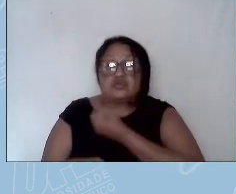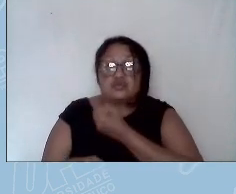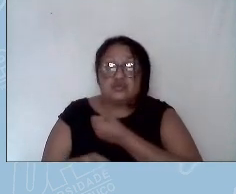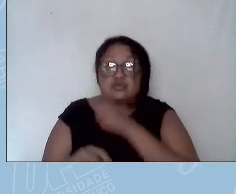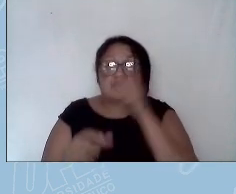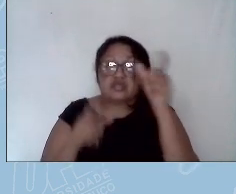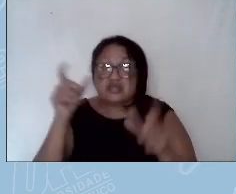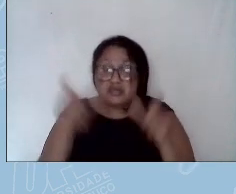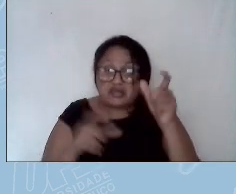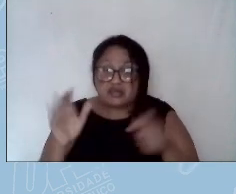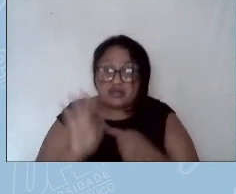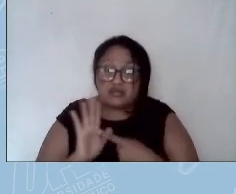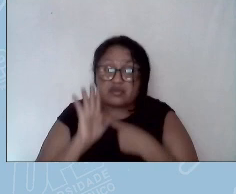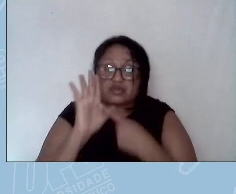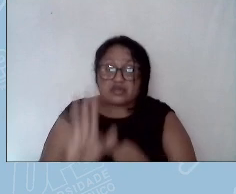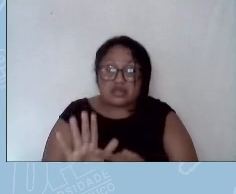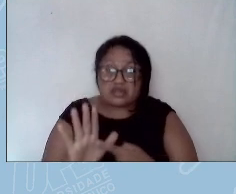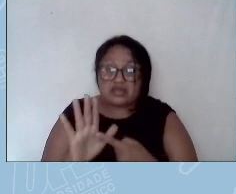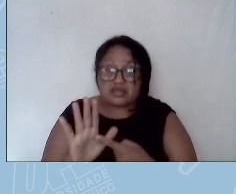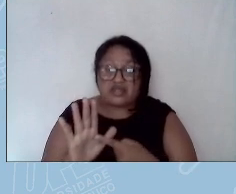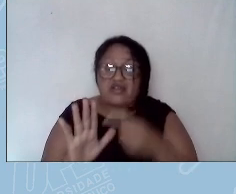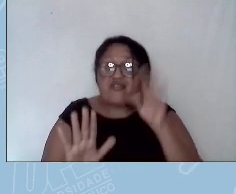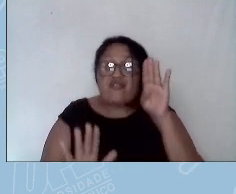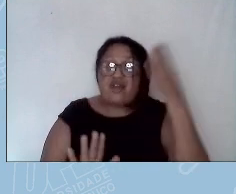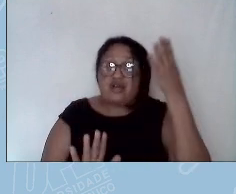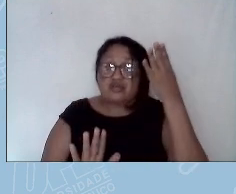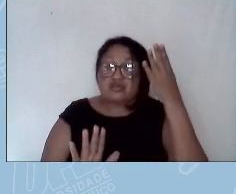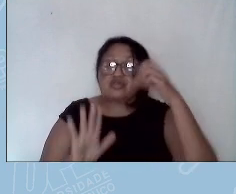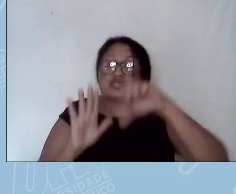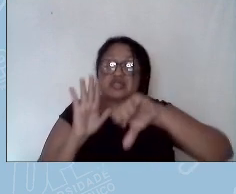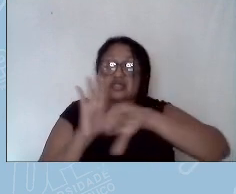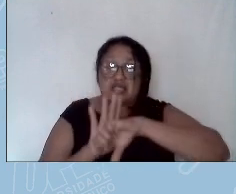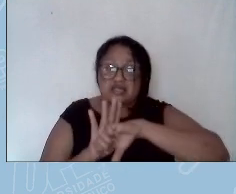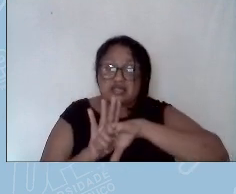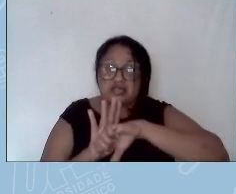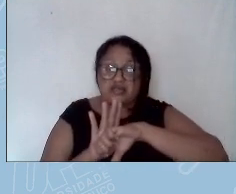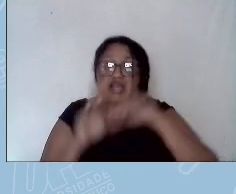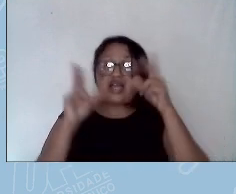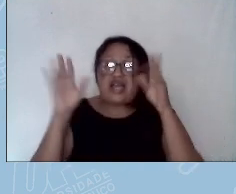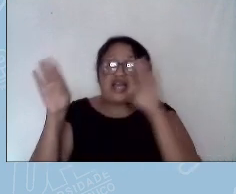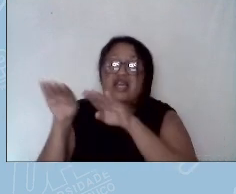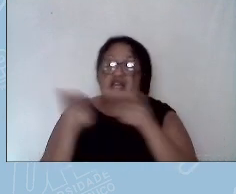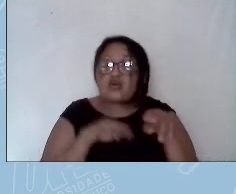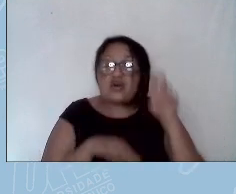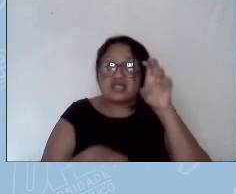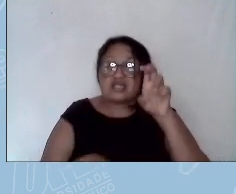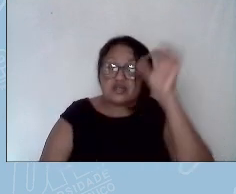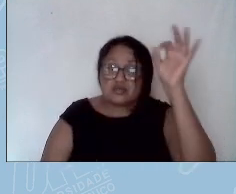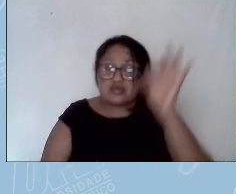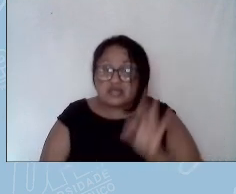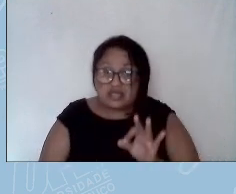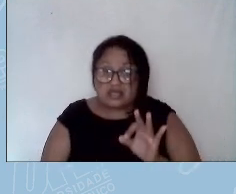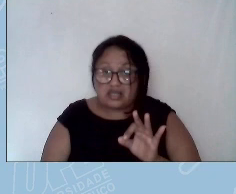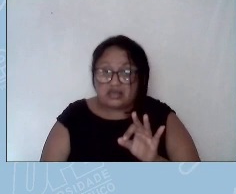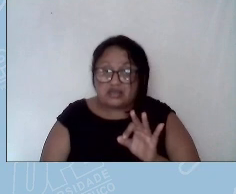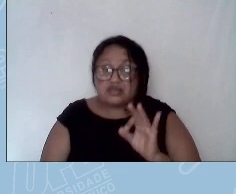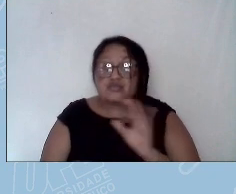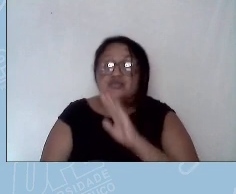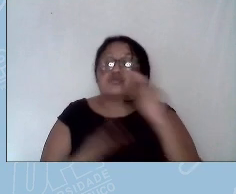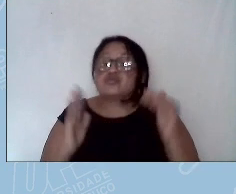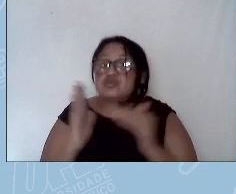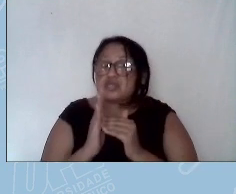apresentando falsos negativos é igual a 5% do total da